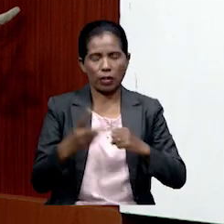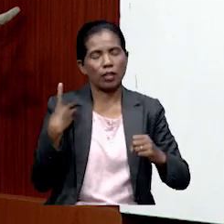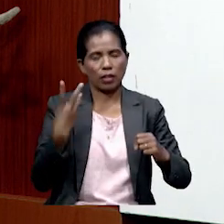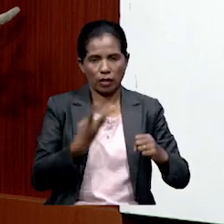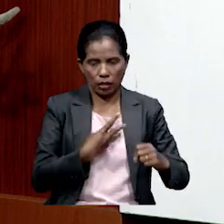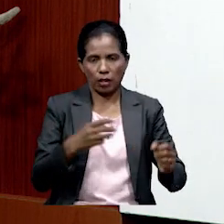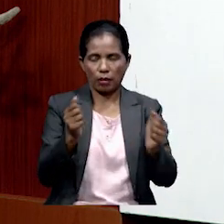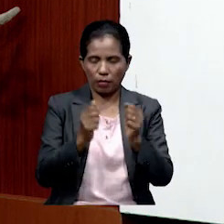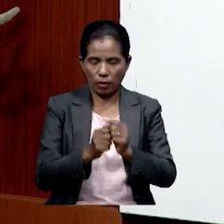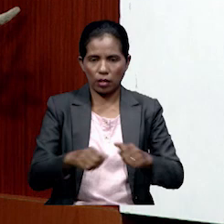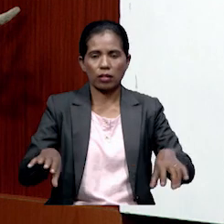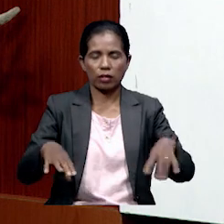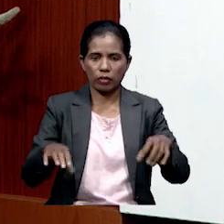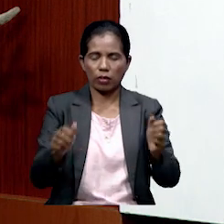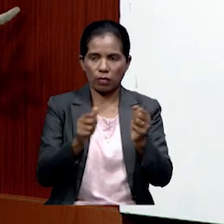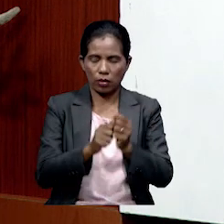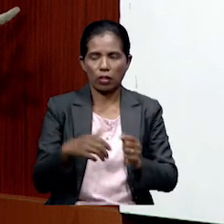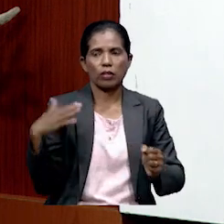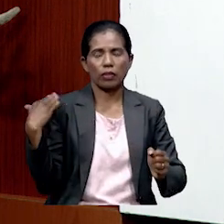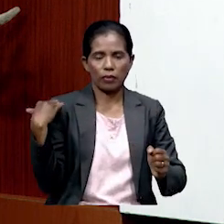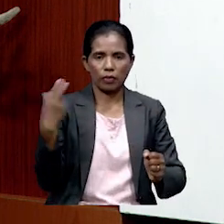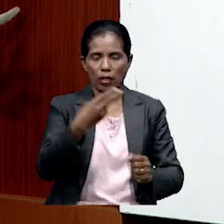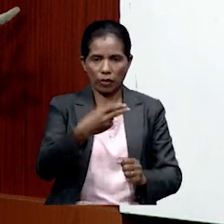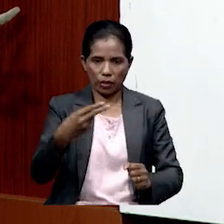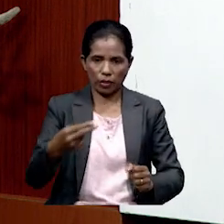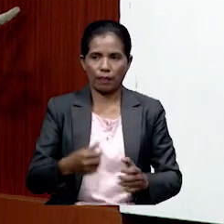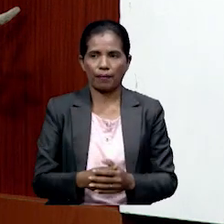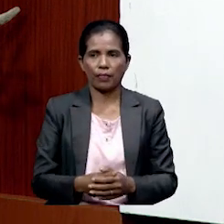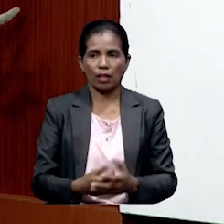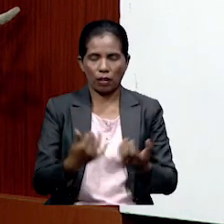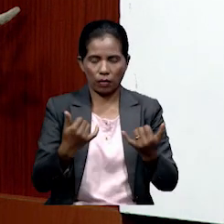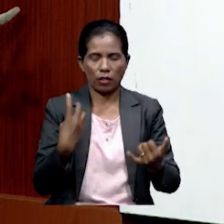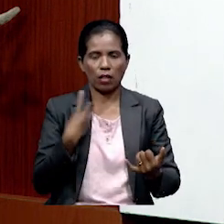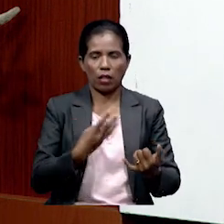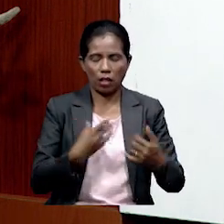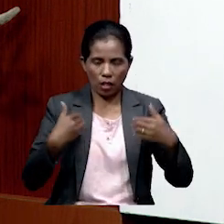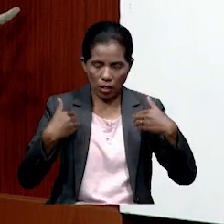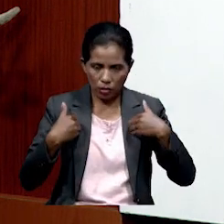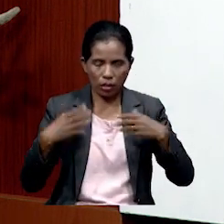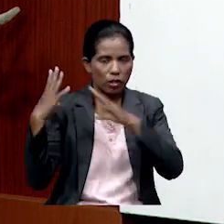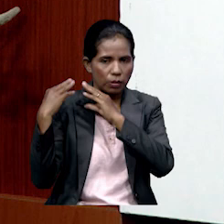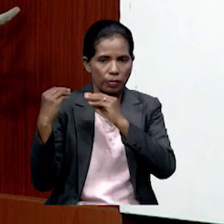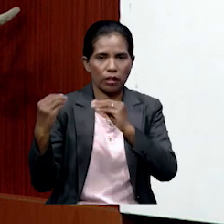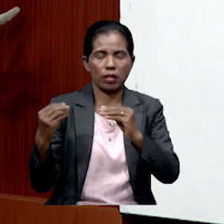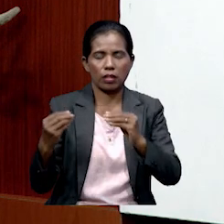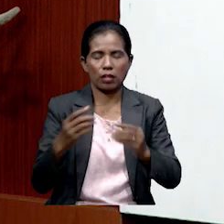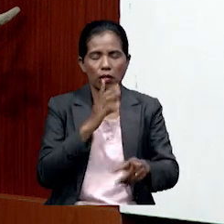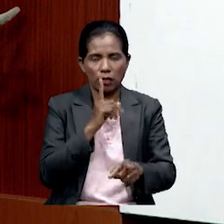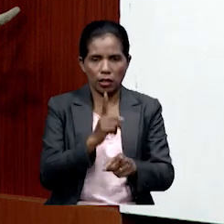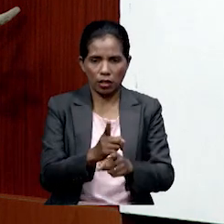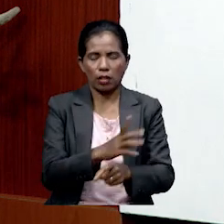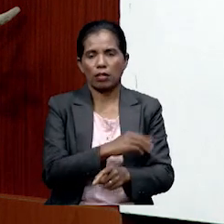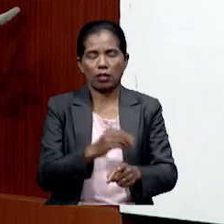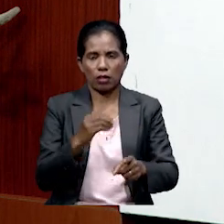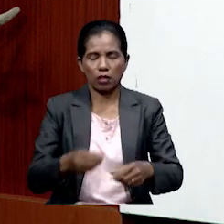solidariedade com a juventude, indonésia. Além de danemos, há uma experiência própria, militar, oficial superior, ser balo, mas